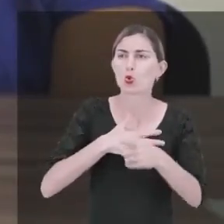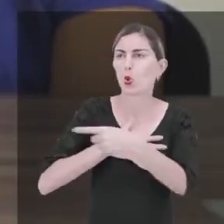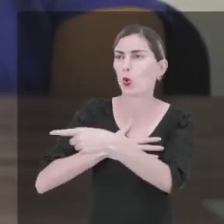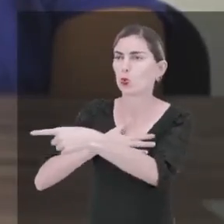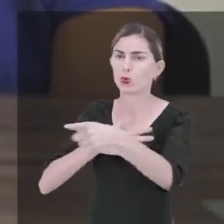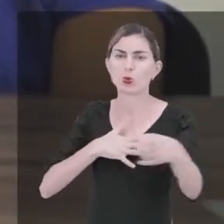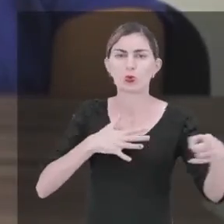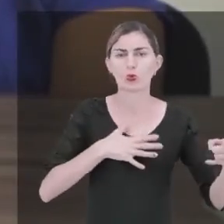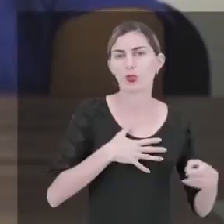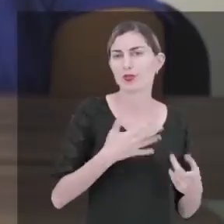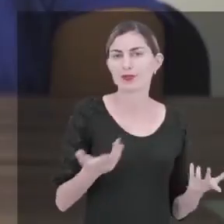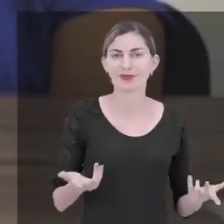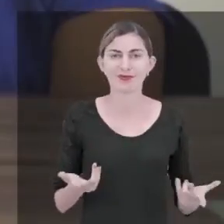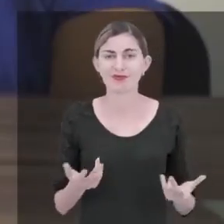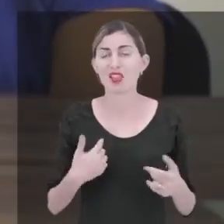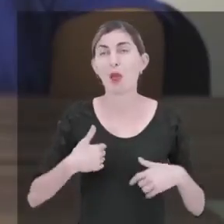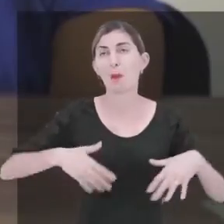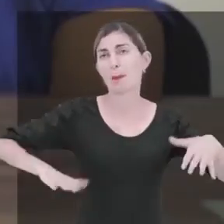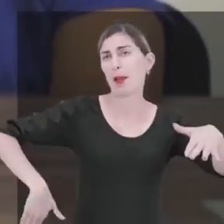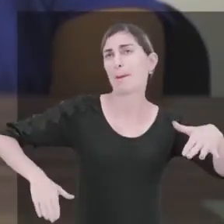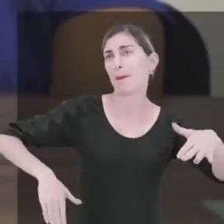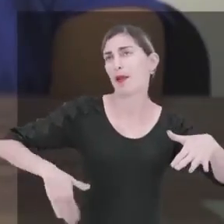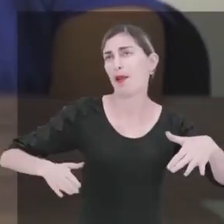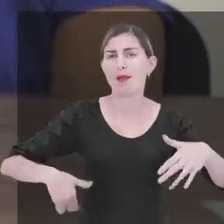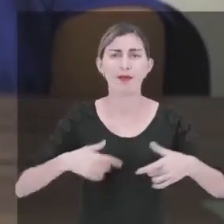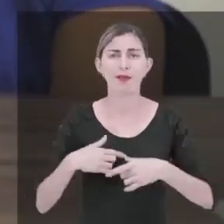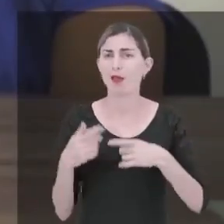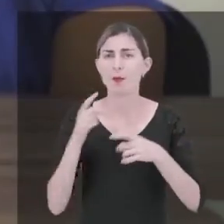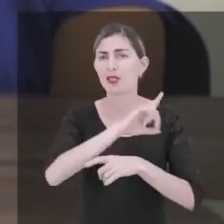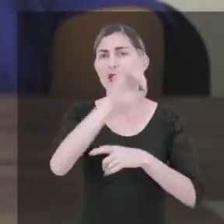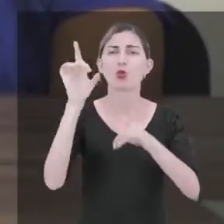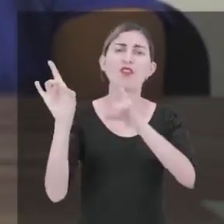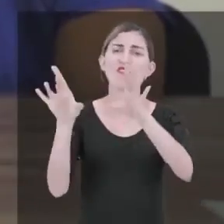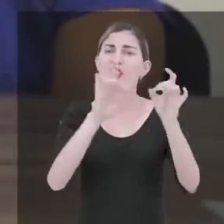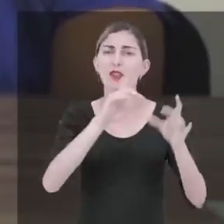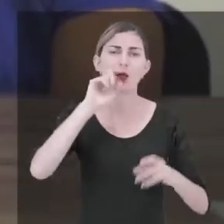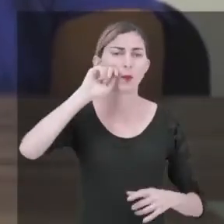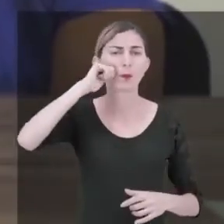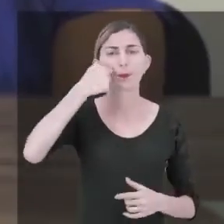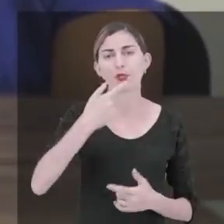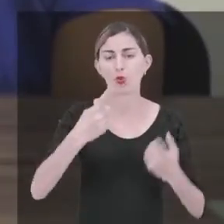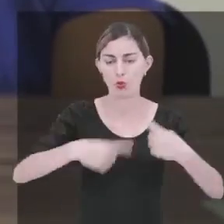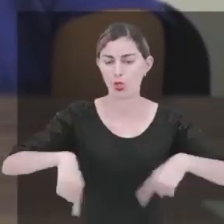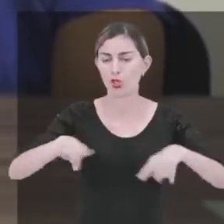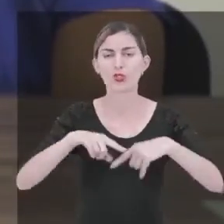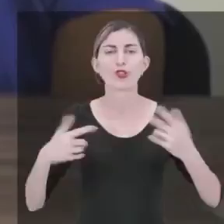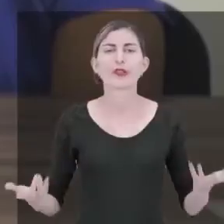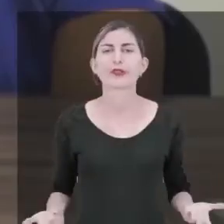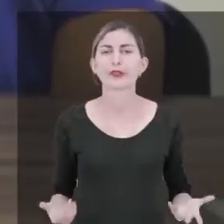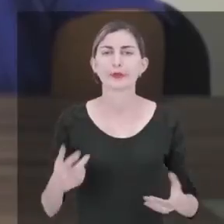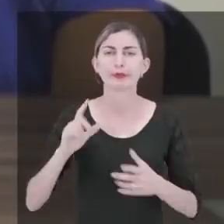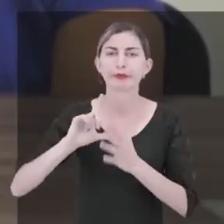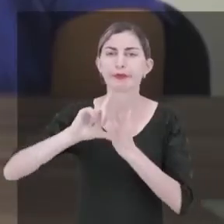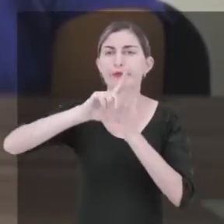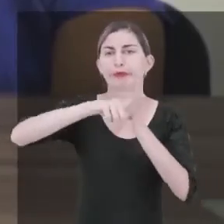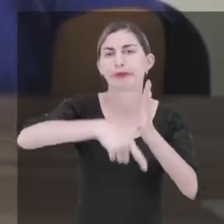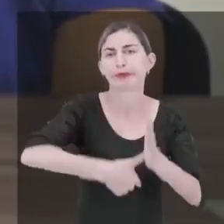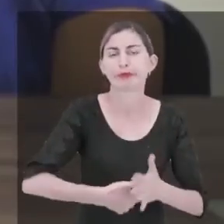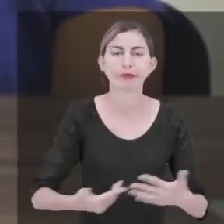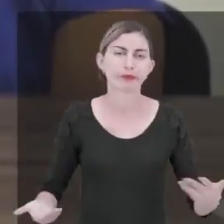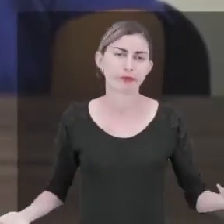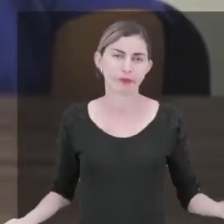tudo o que ama e todo mundo amasse ir para a praia, passar o dia vendendo sanduíche. Nós estaríamos na idade da